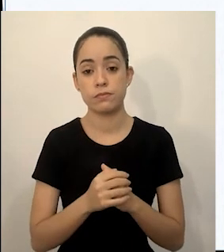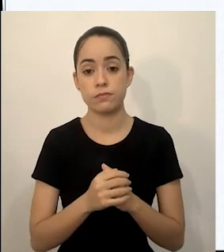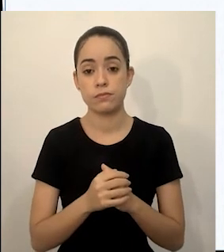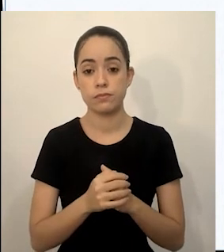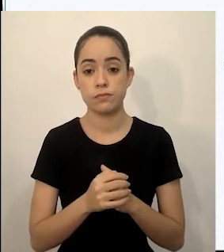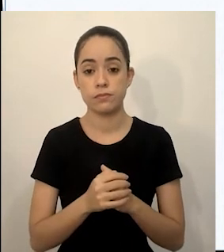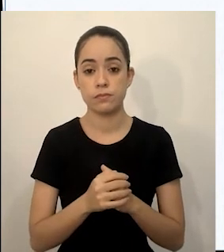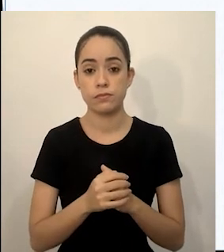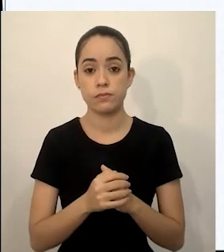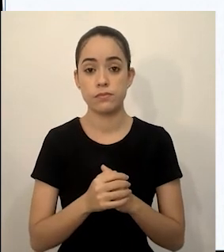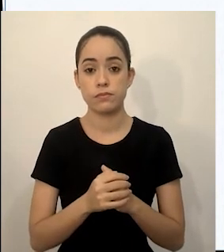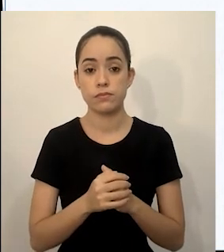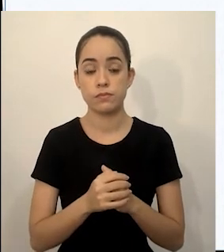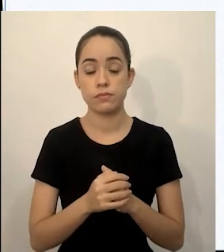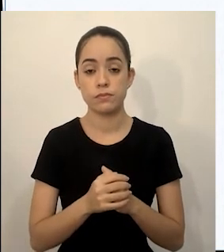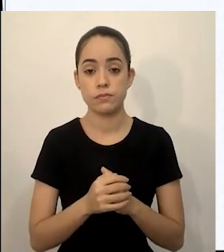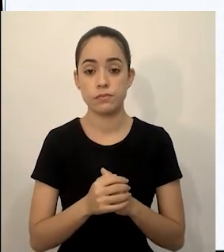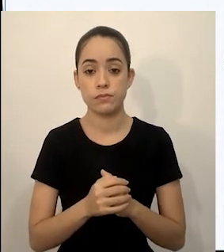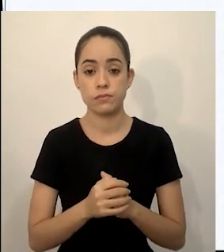terciários,